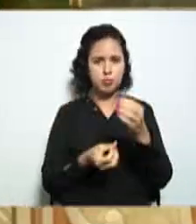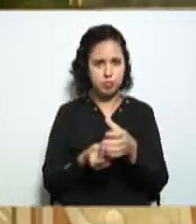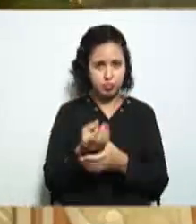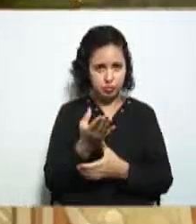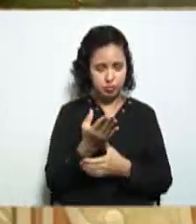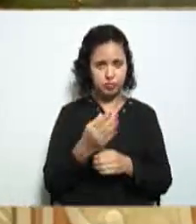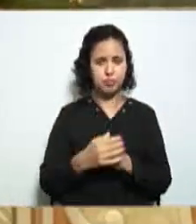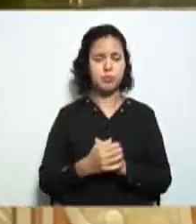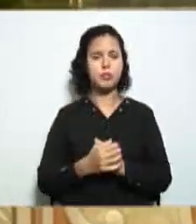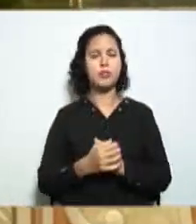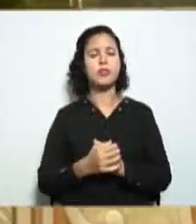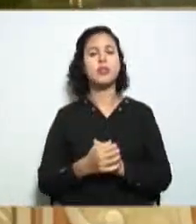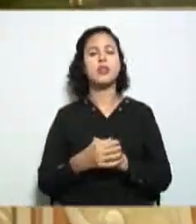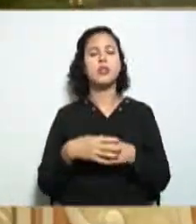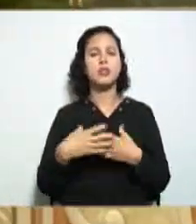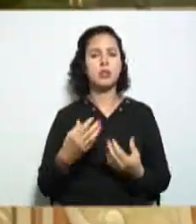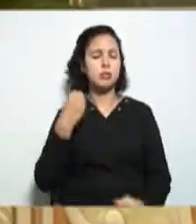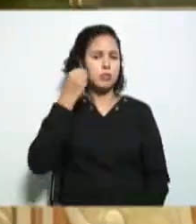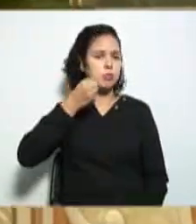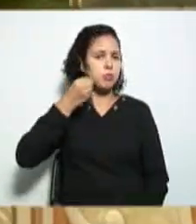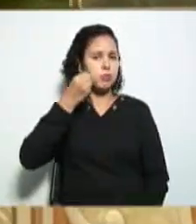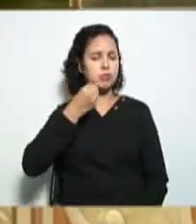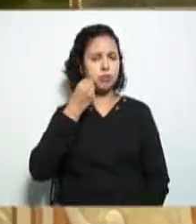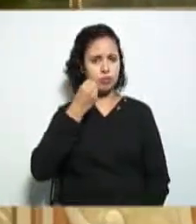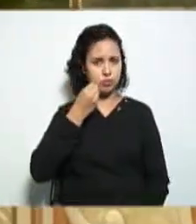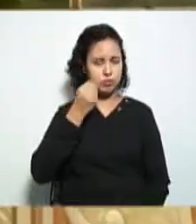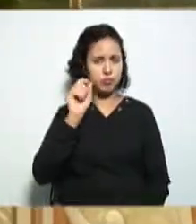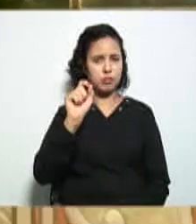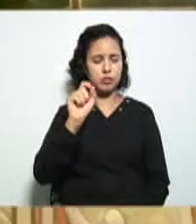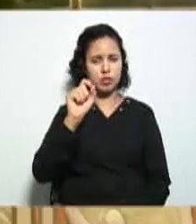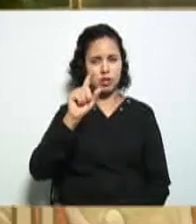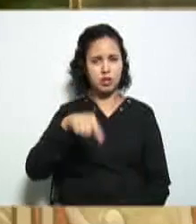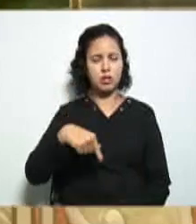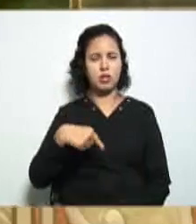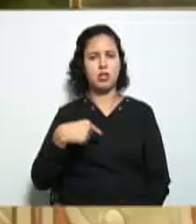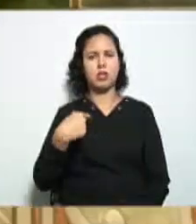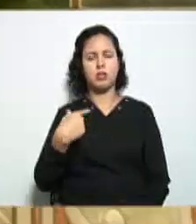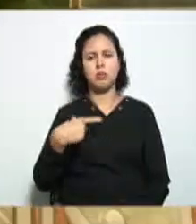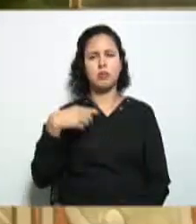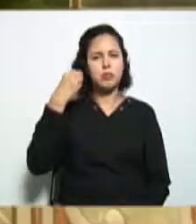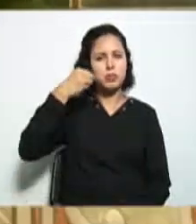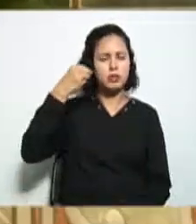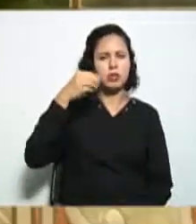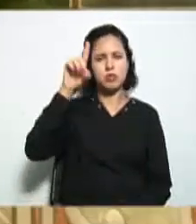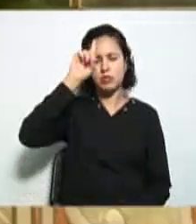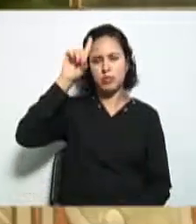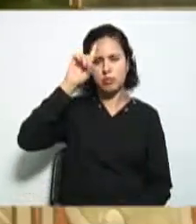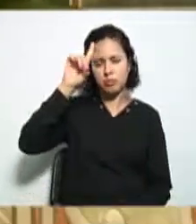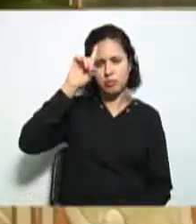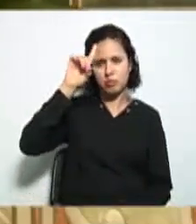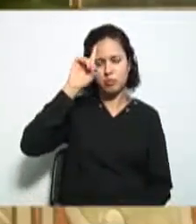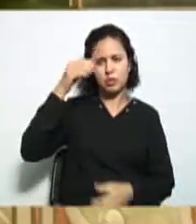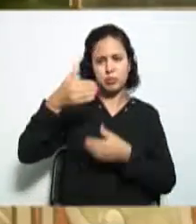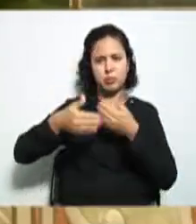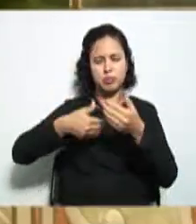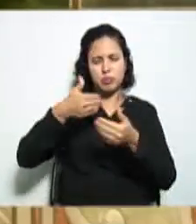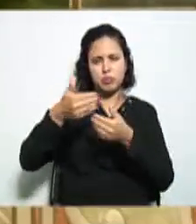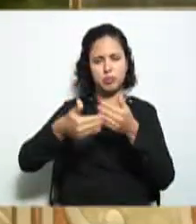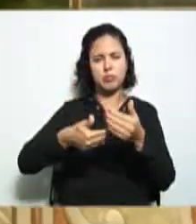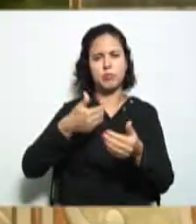constituídos. Enquanto nós constituímos um senso comum embasado na nossa experiência cotidiana, a partir de